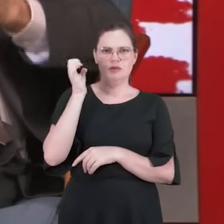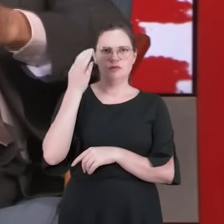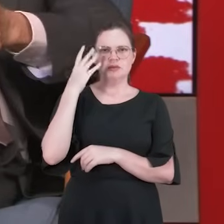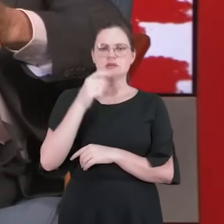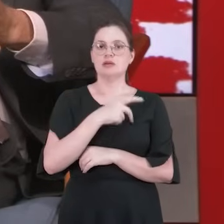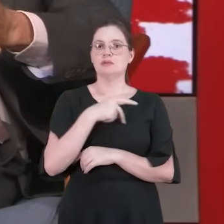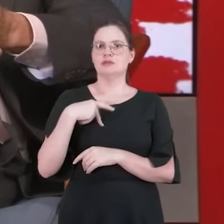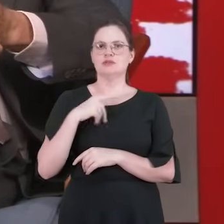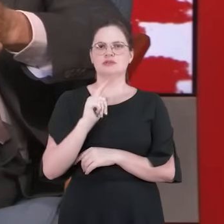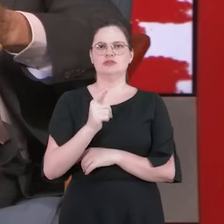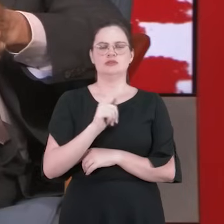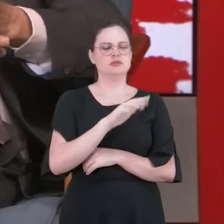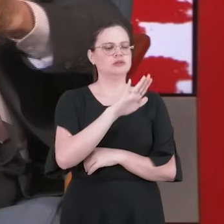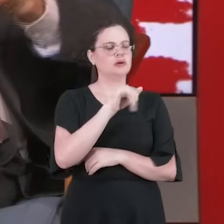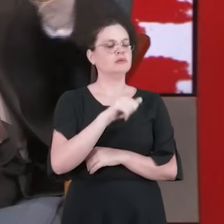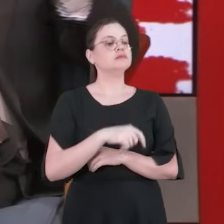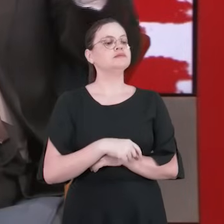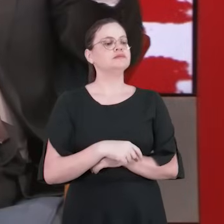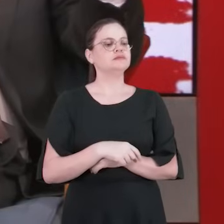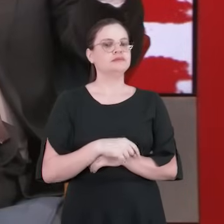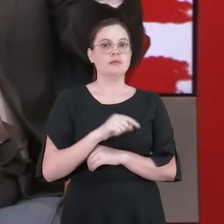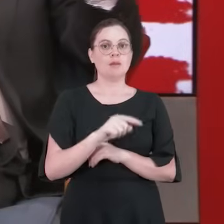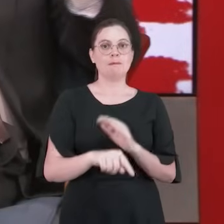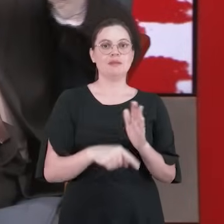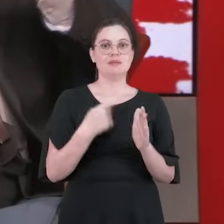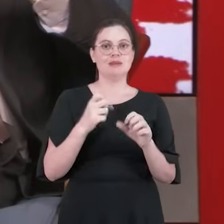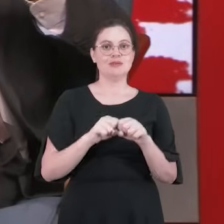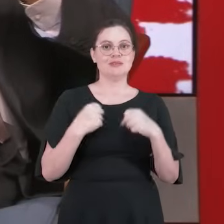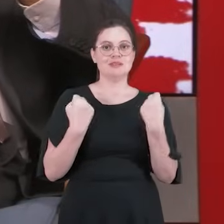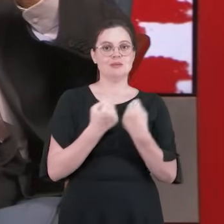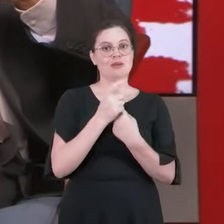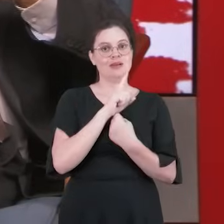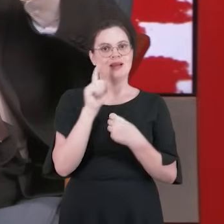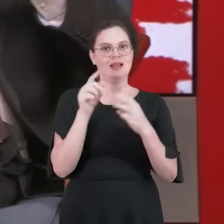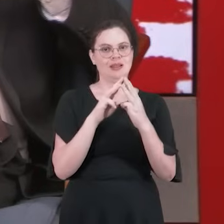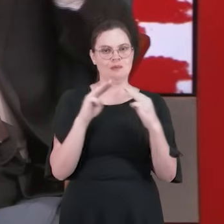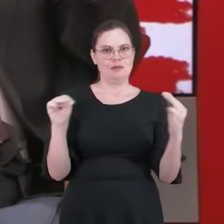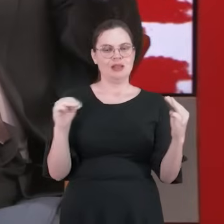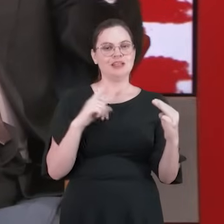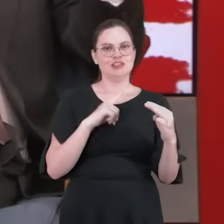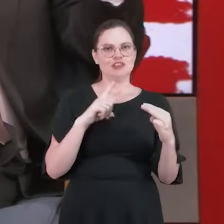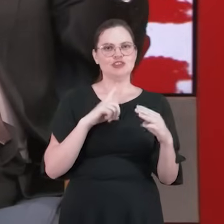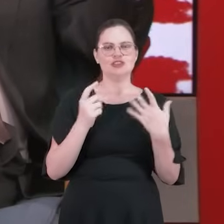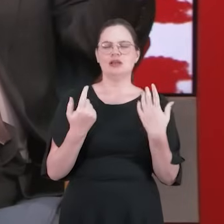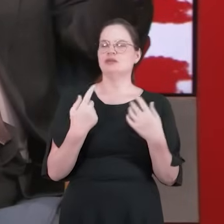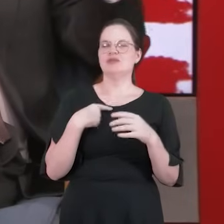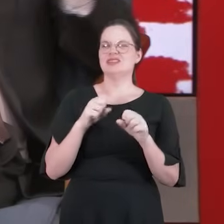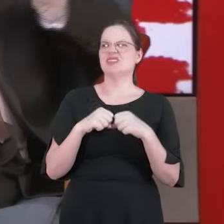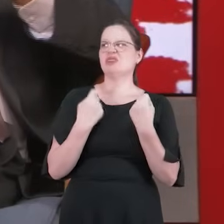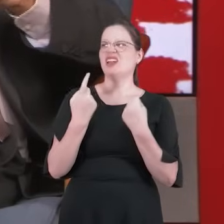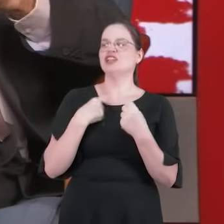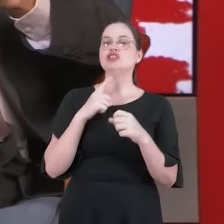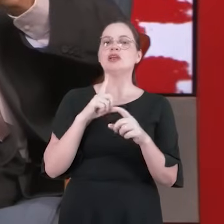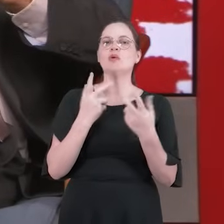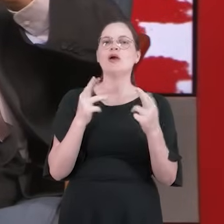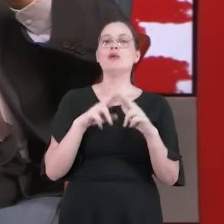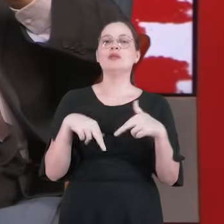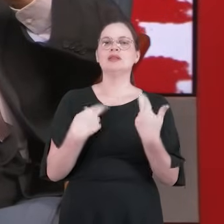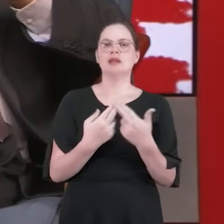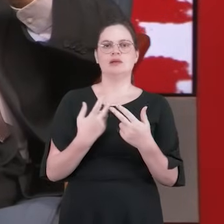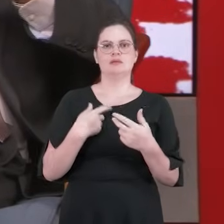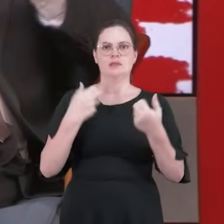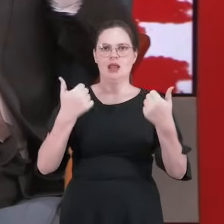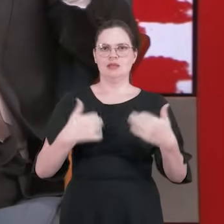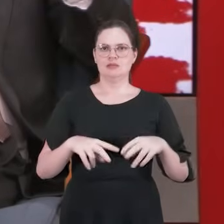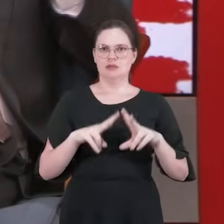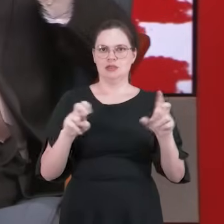Gedeuti botou o pastor Jonas, então, nos primeiros seminários lá no Manaim, naqueles encontros, seminários não, eram encontros, né? Para falar sobre o clamor